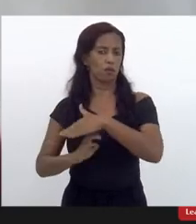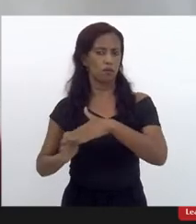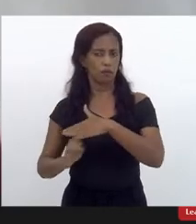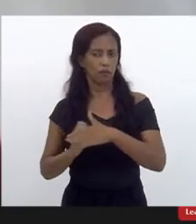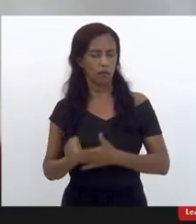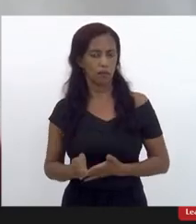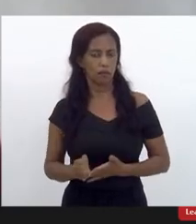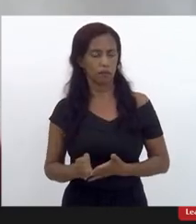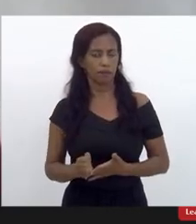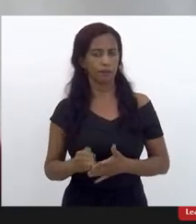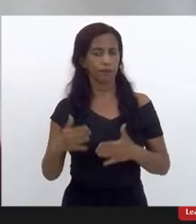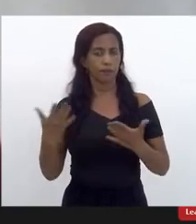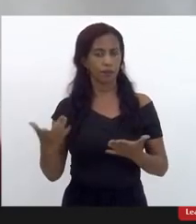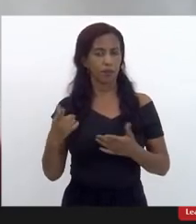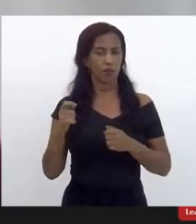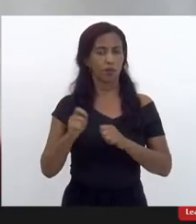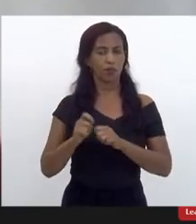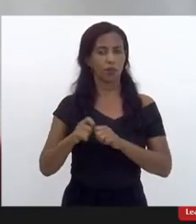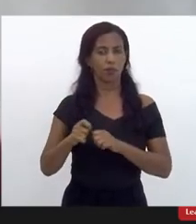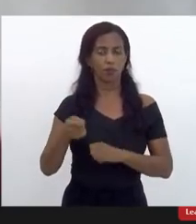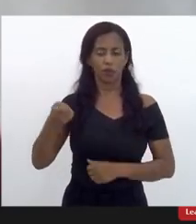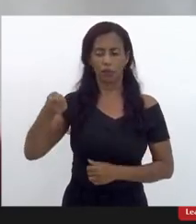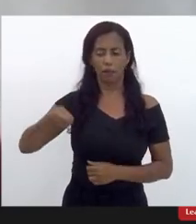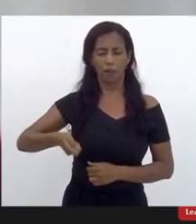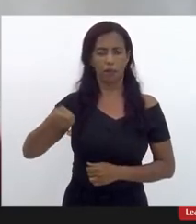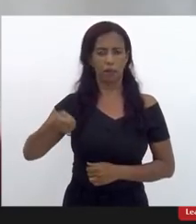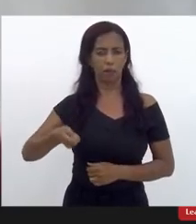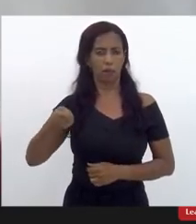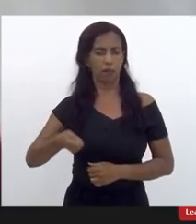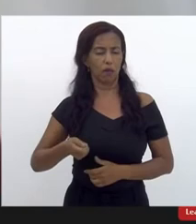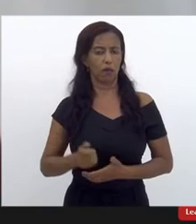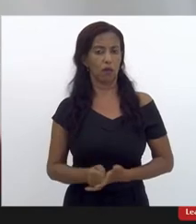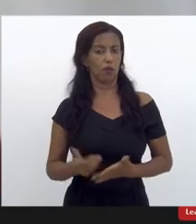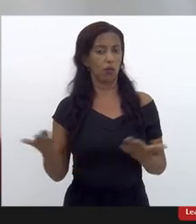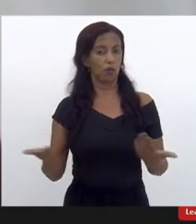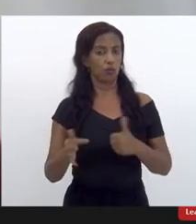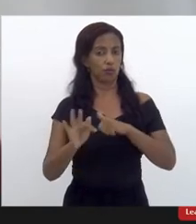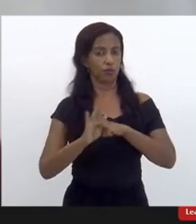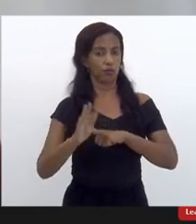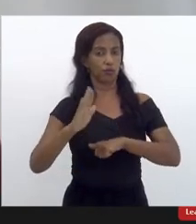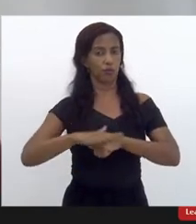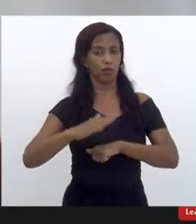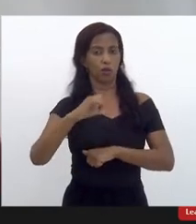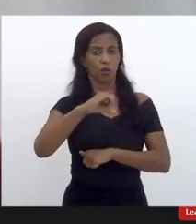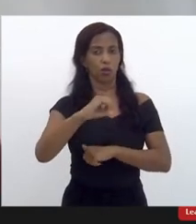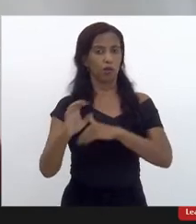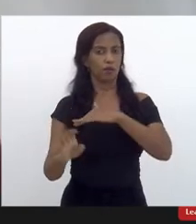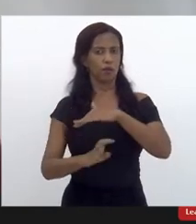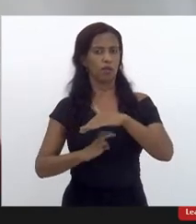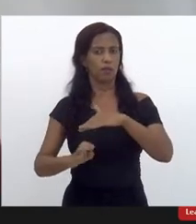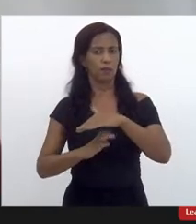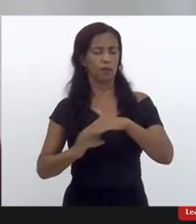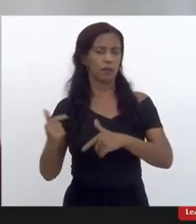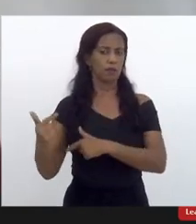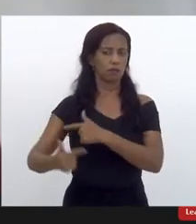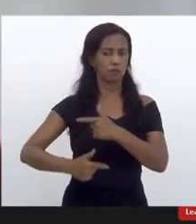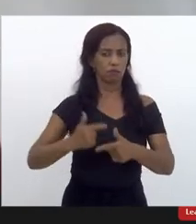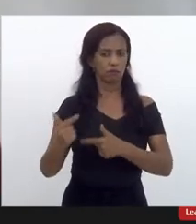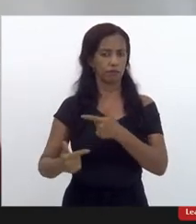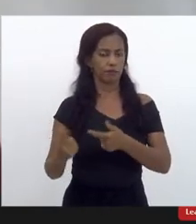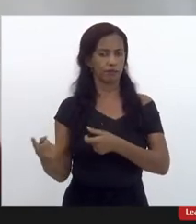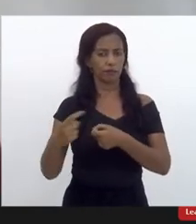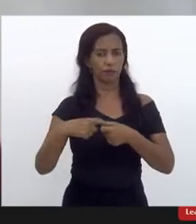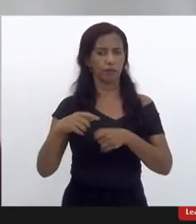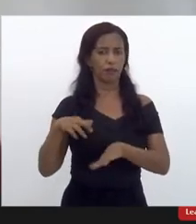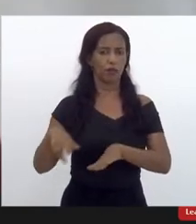Então, foram feitos pregões eletrônicos. Atualmente, a FAITEC conta com mais de 9 empresas prestadoras de serviços nas mais